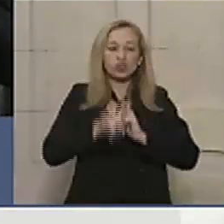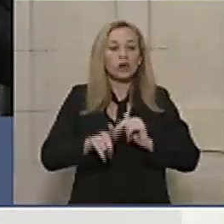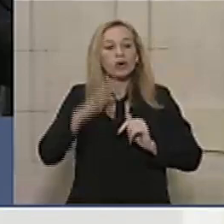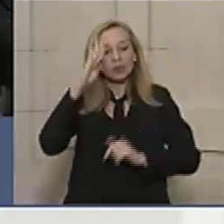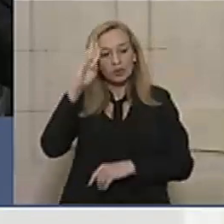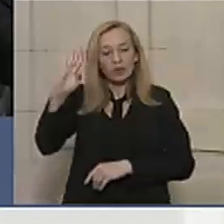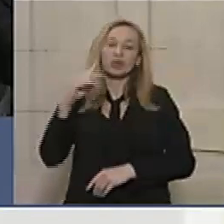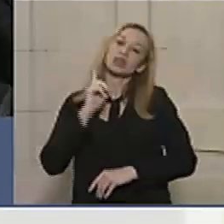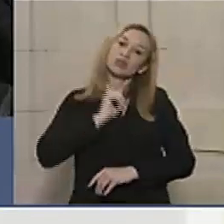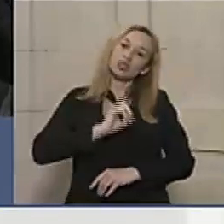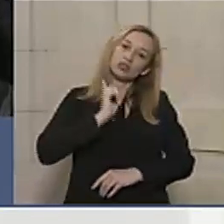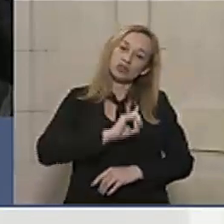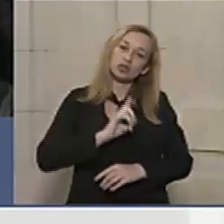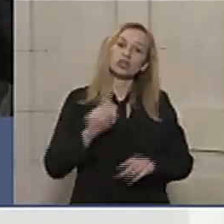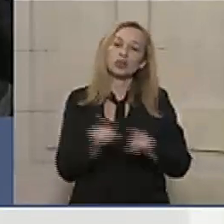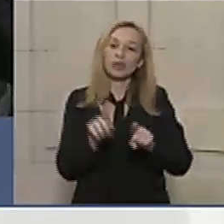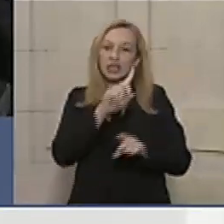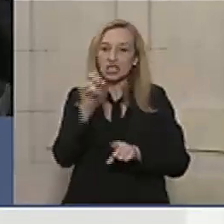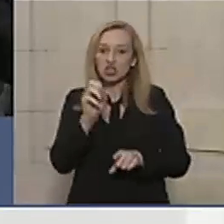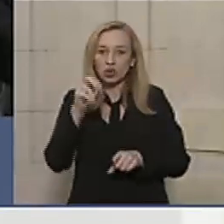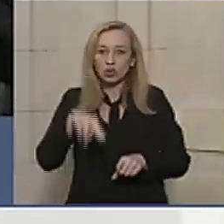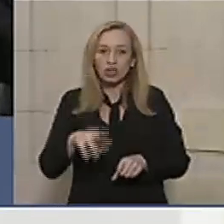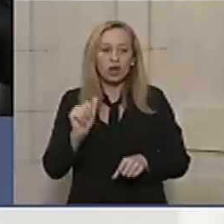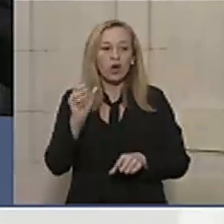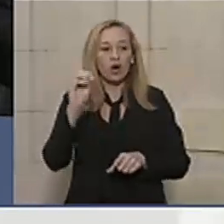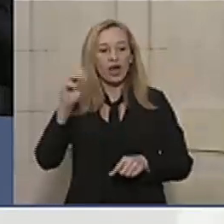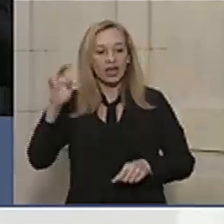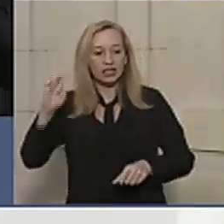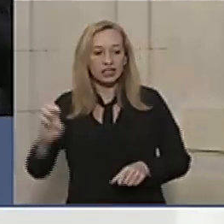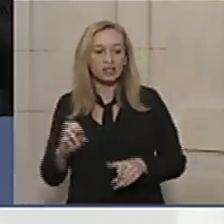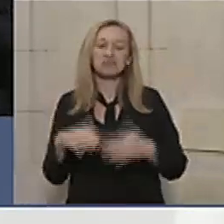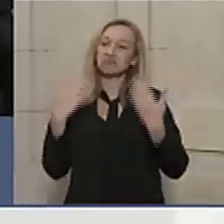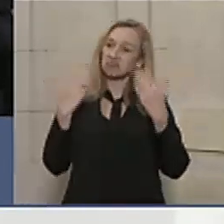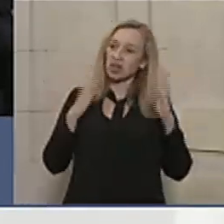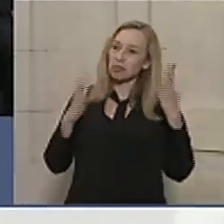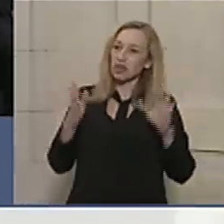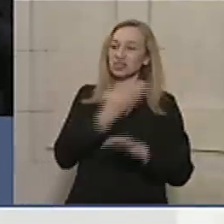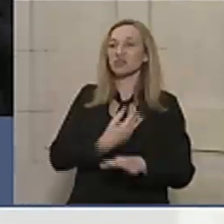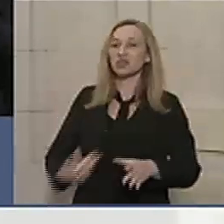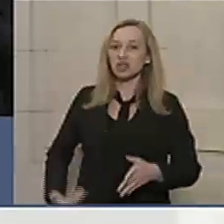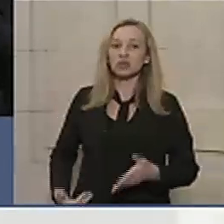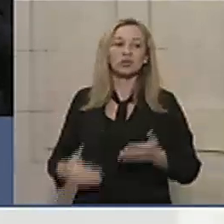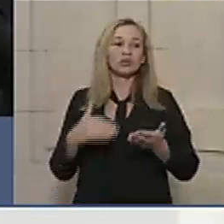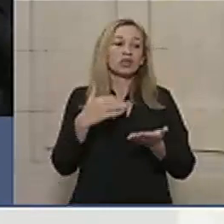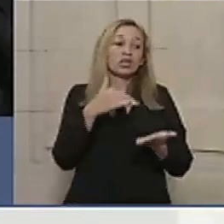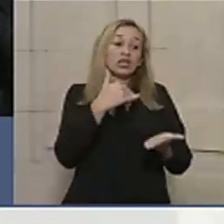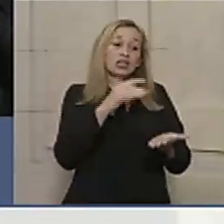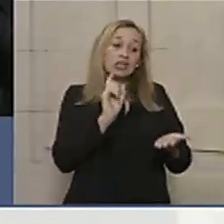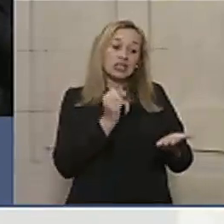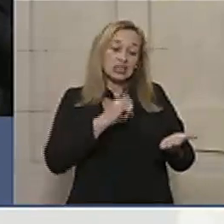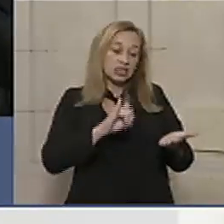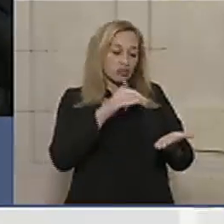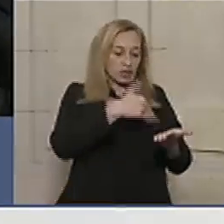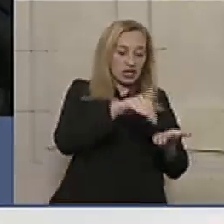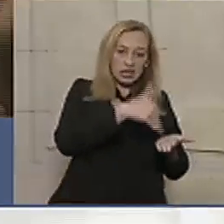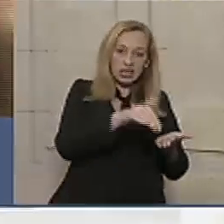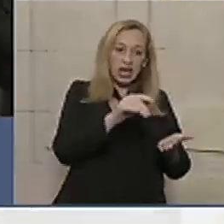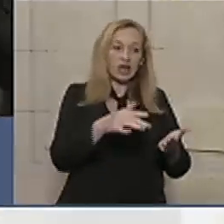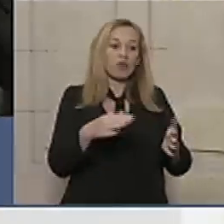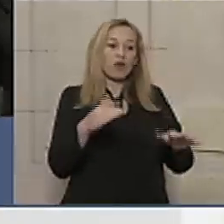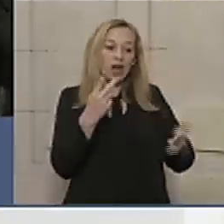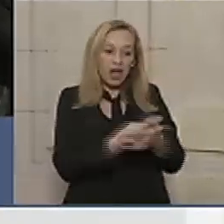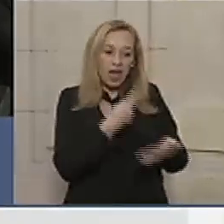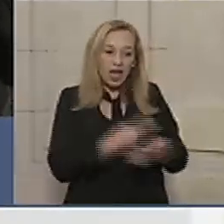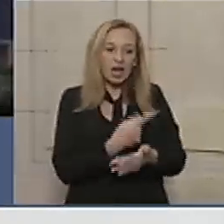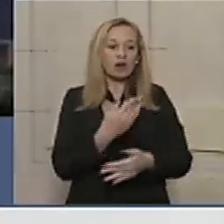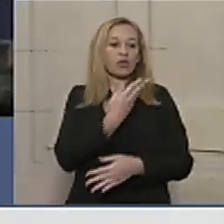Baixada Fluminense, na Zona Oeste do Rio de Janeiro. Portanto, governador, é assim que se faz, quando o secretário falha, toma as rédeas, resolve o problema.